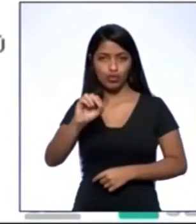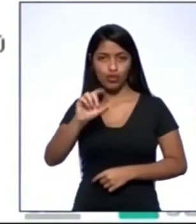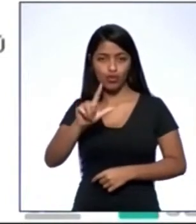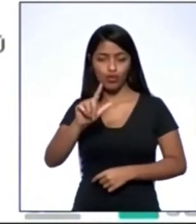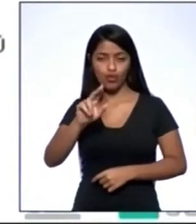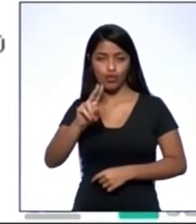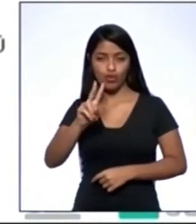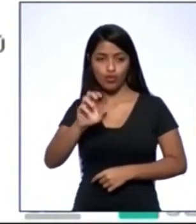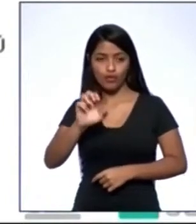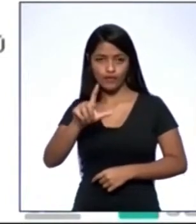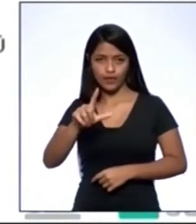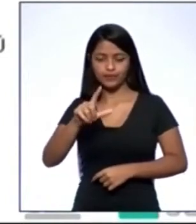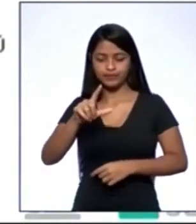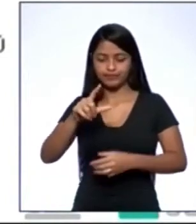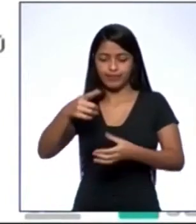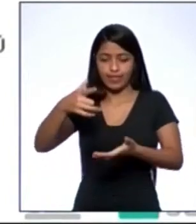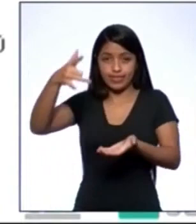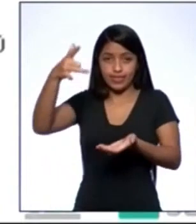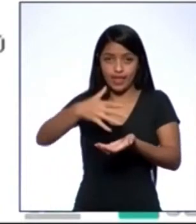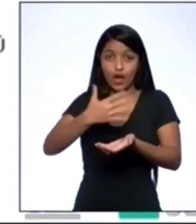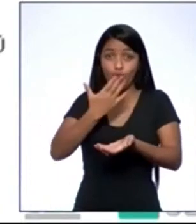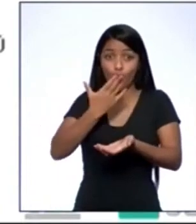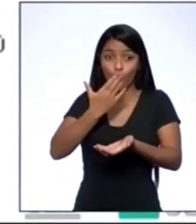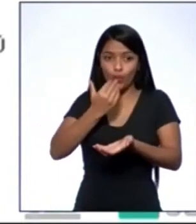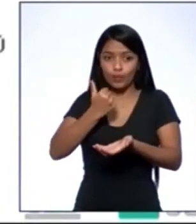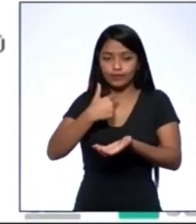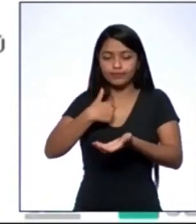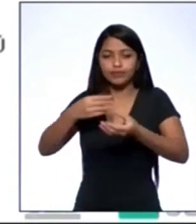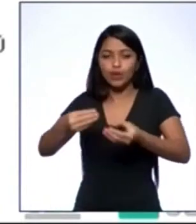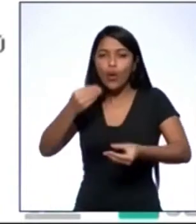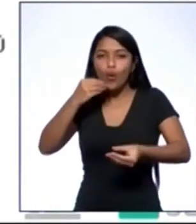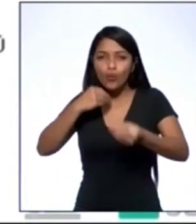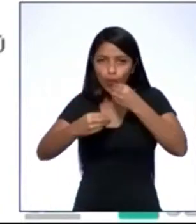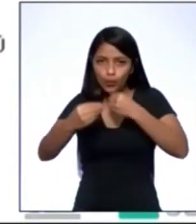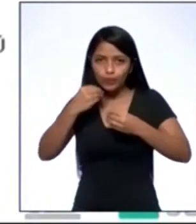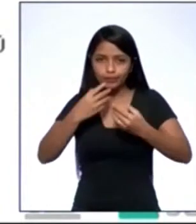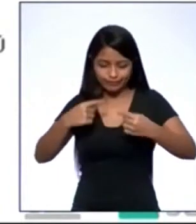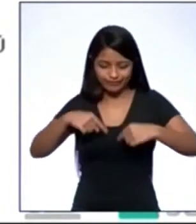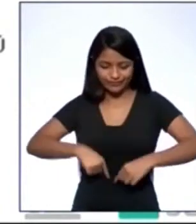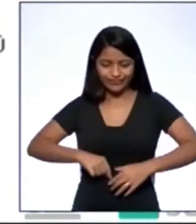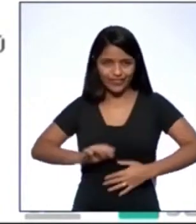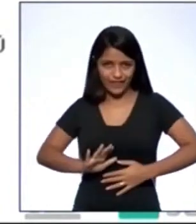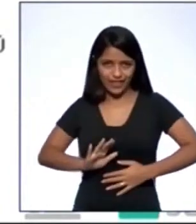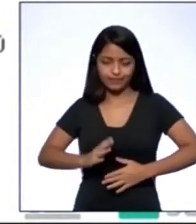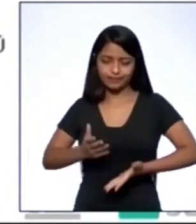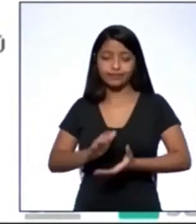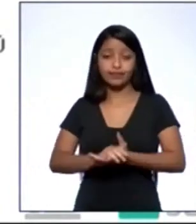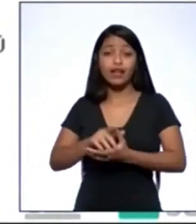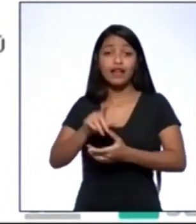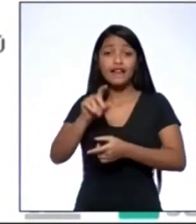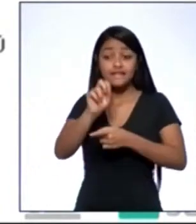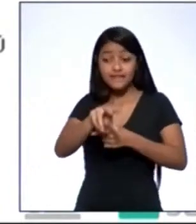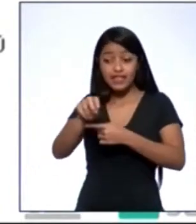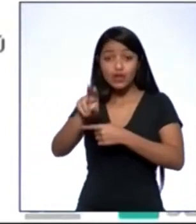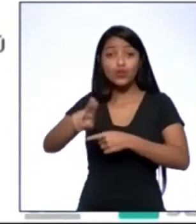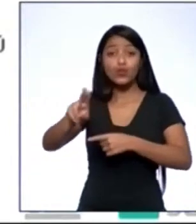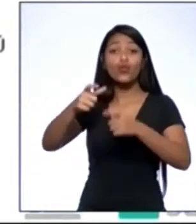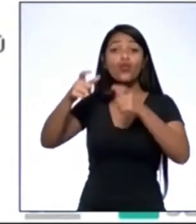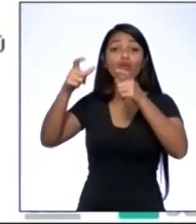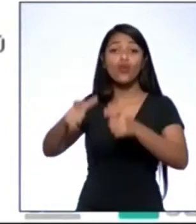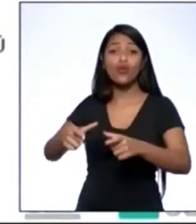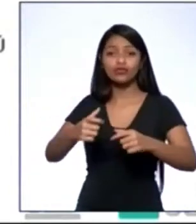ser ingerido, tenha sido utilizado durante anos na região do Pantanal, ambiente que tem uma das suas cadeias